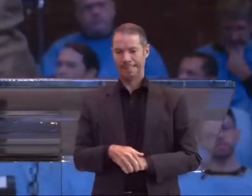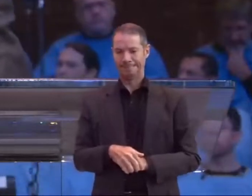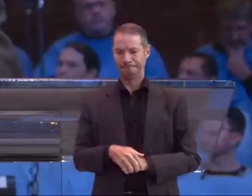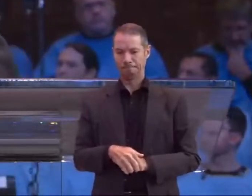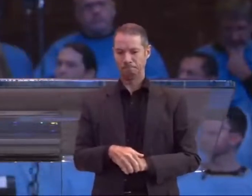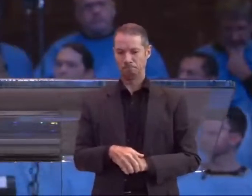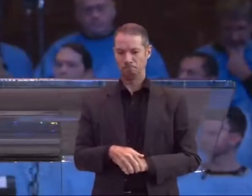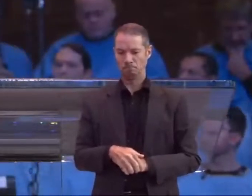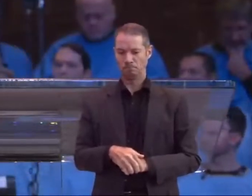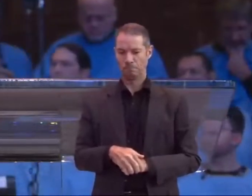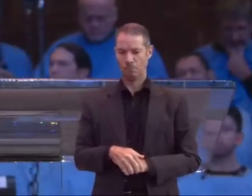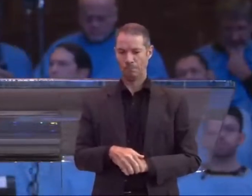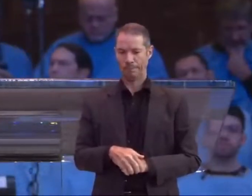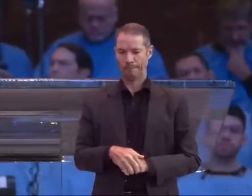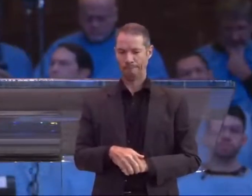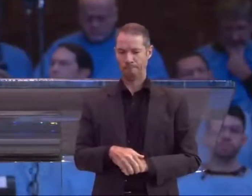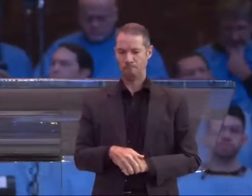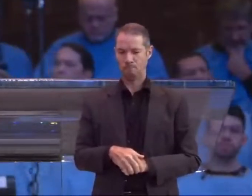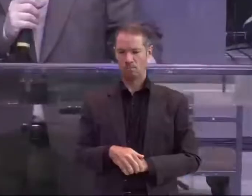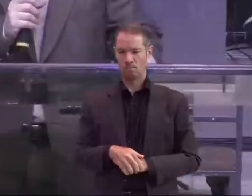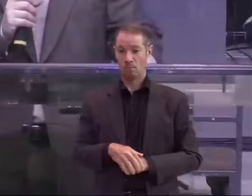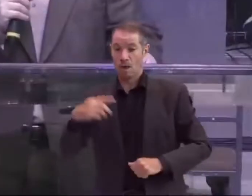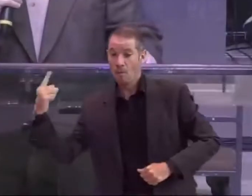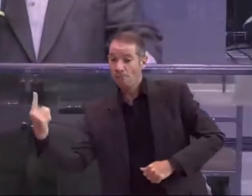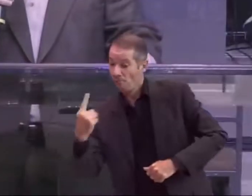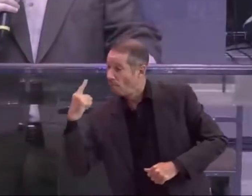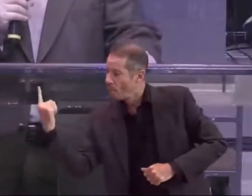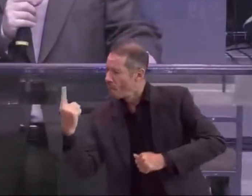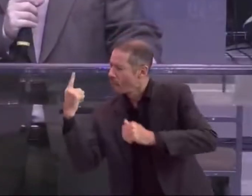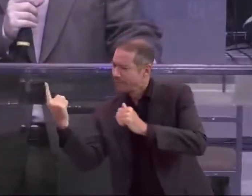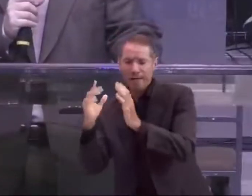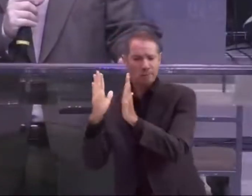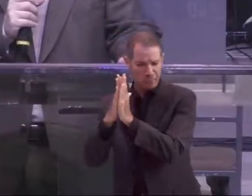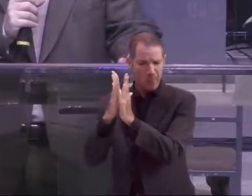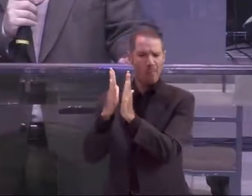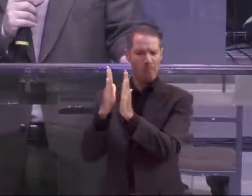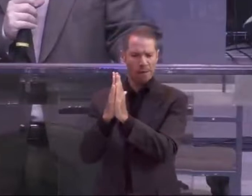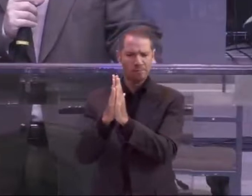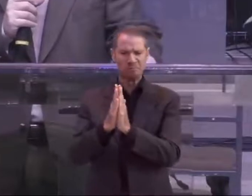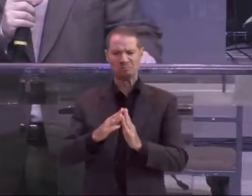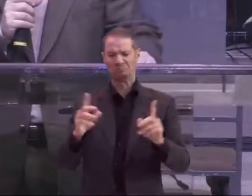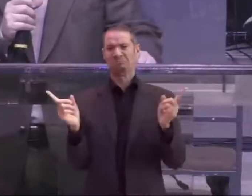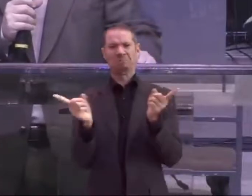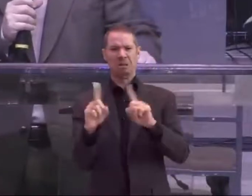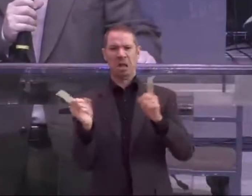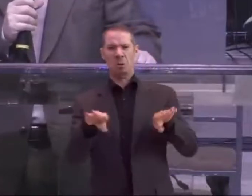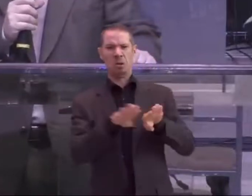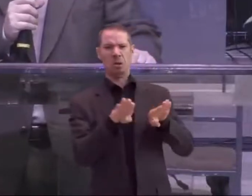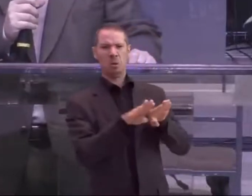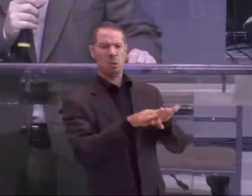Senhor diz assim: e quando vocês orarem, não sejam como